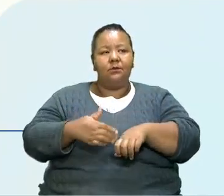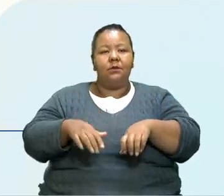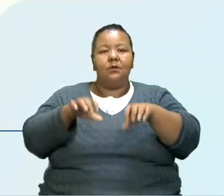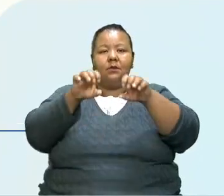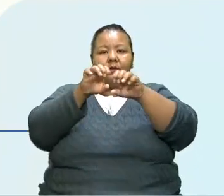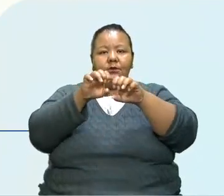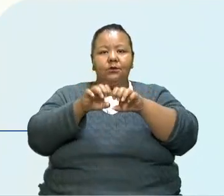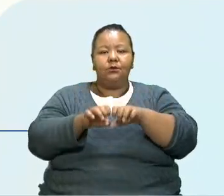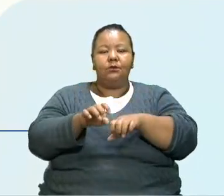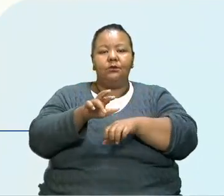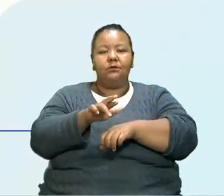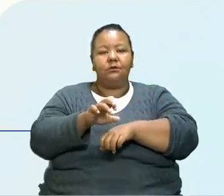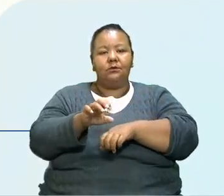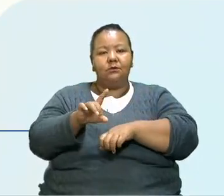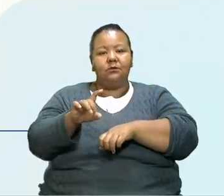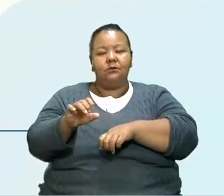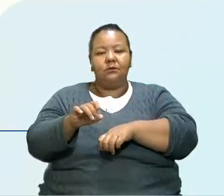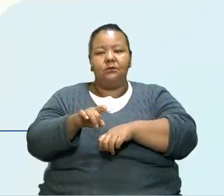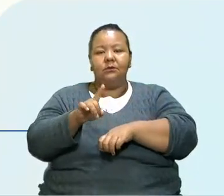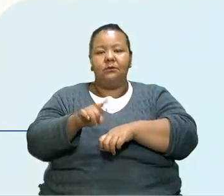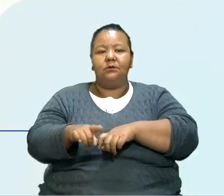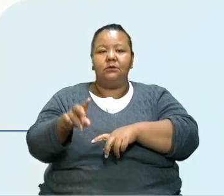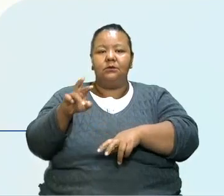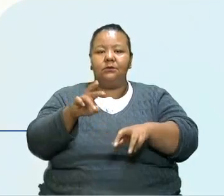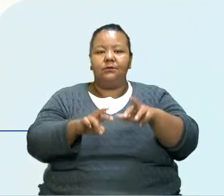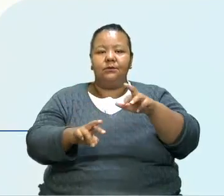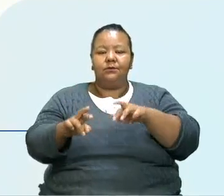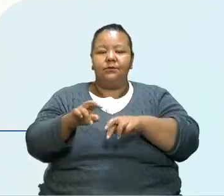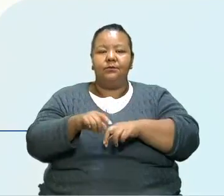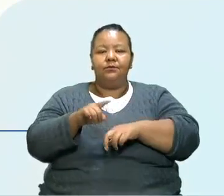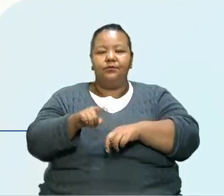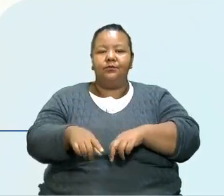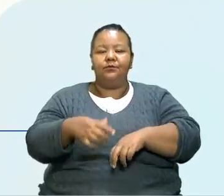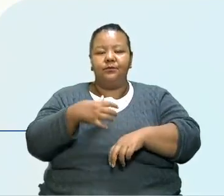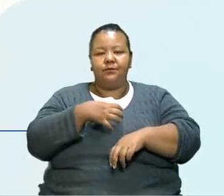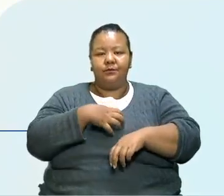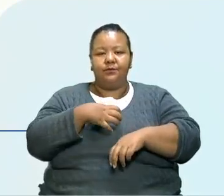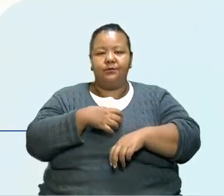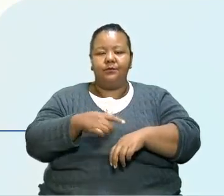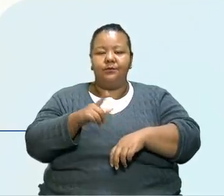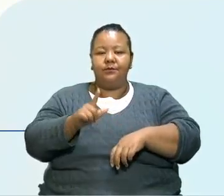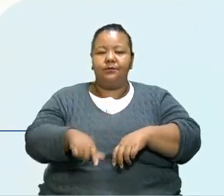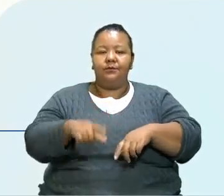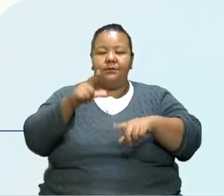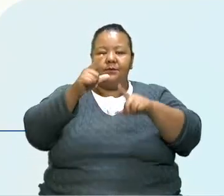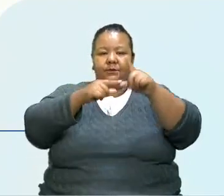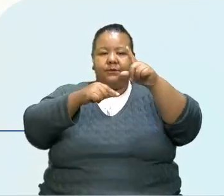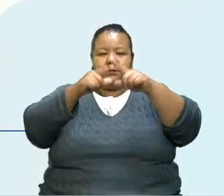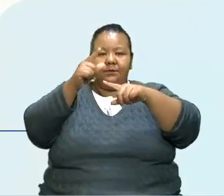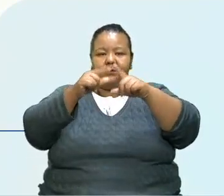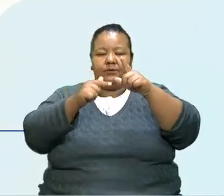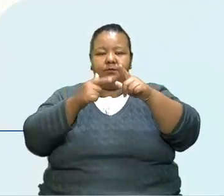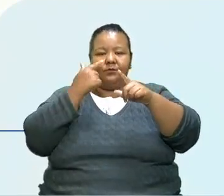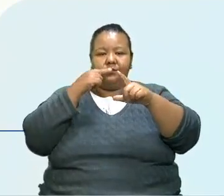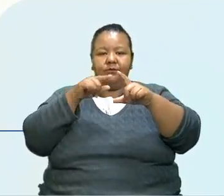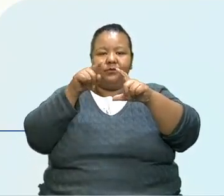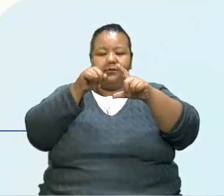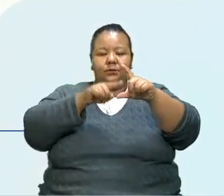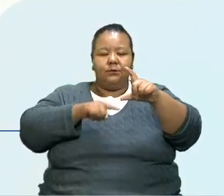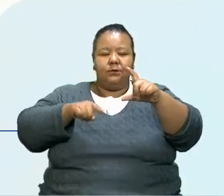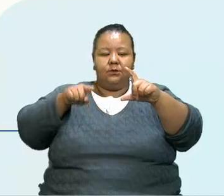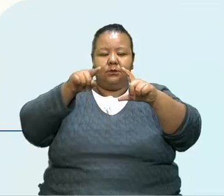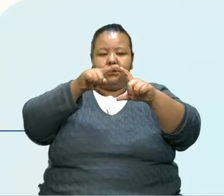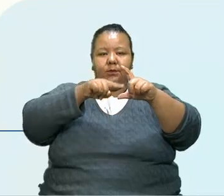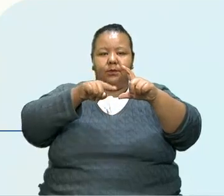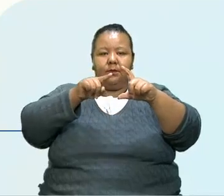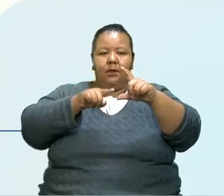rede, ela vai ser analisada sobre uma forma de estrela, onde eu tenho um centro e